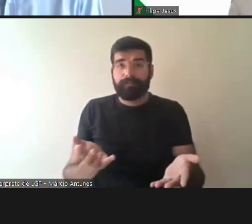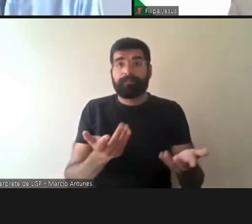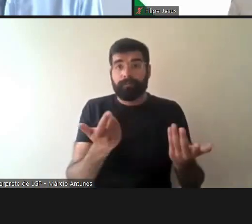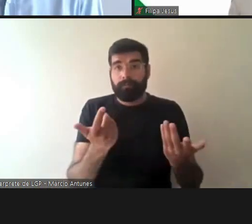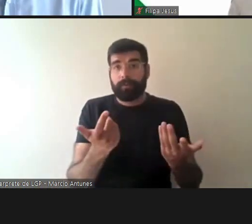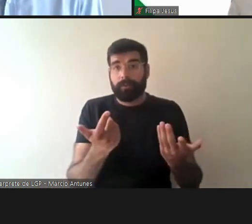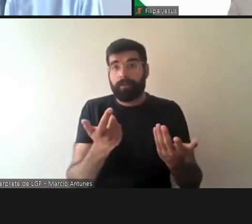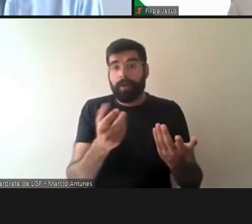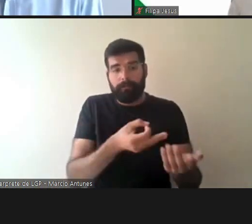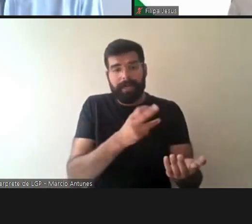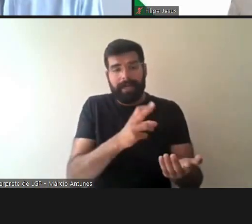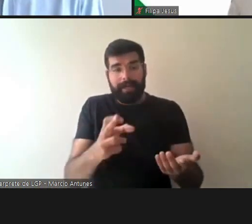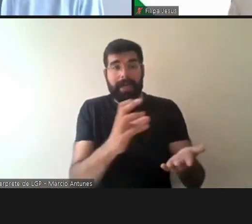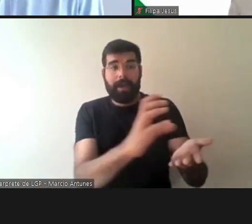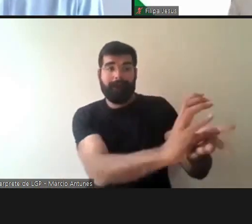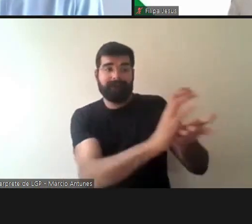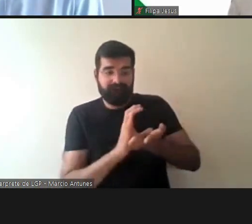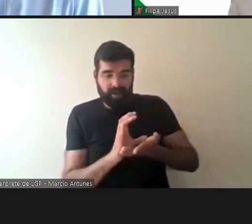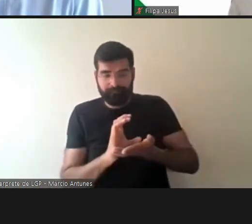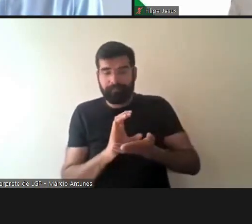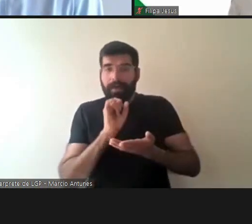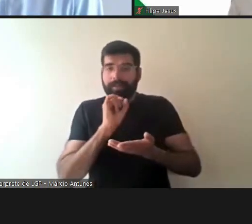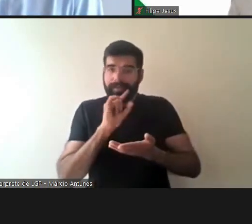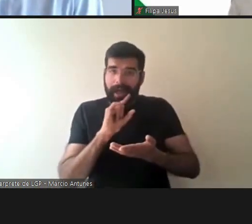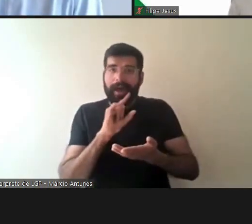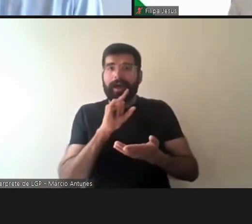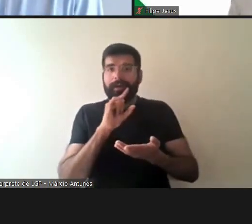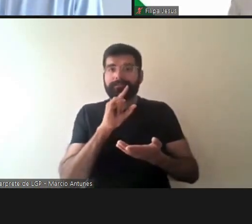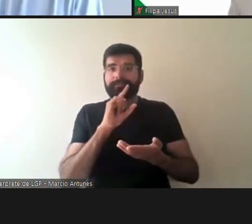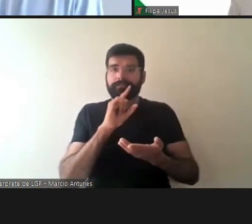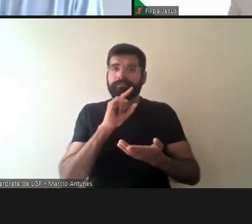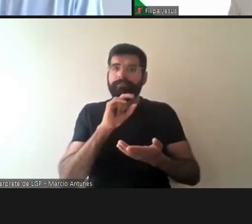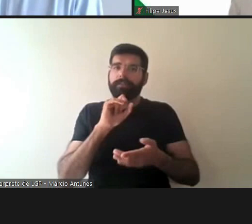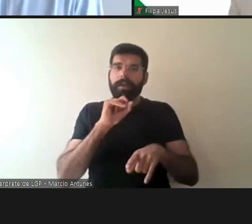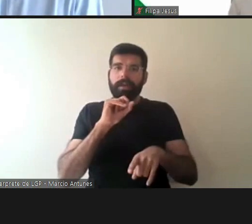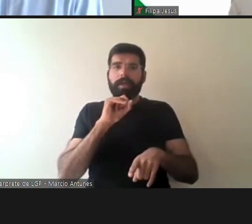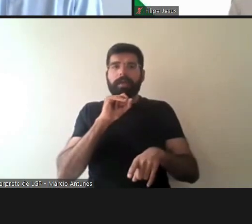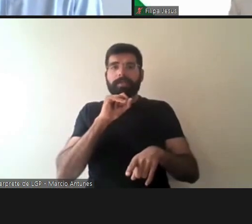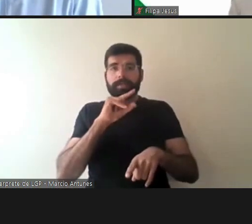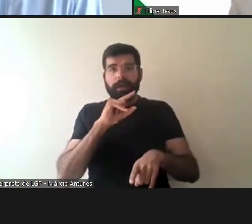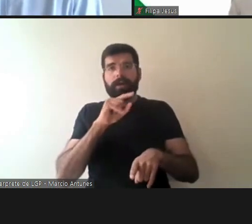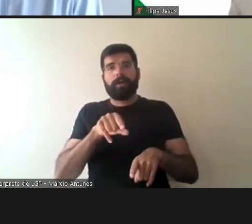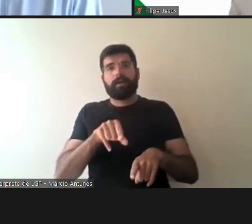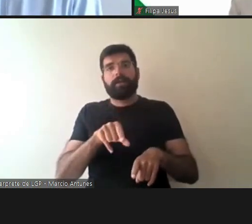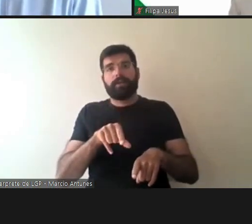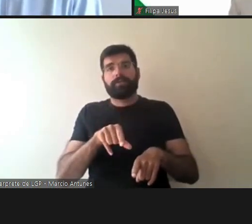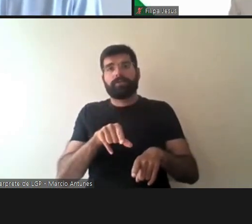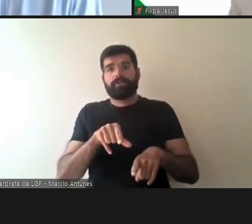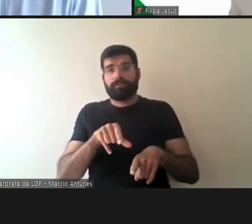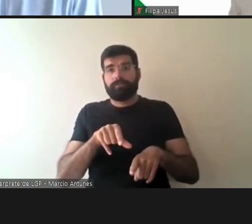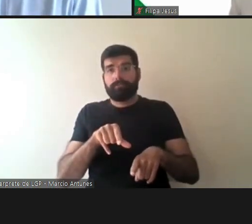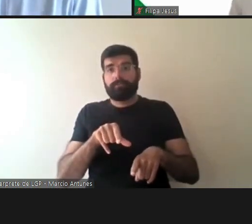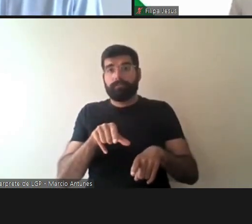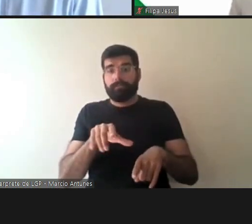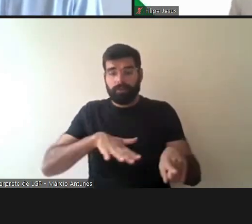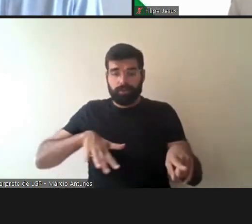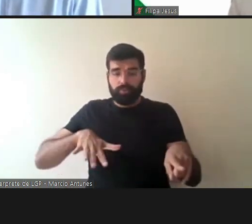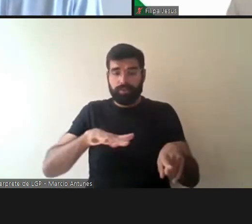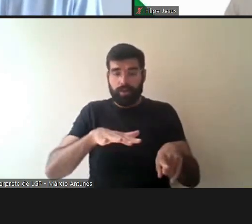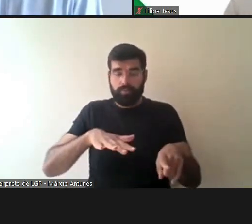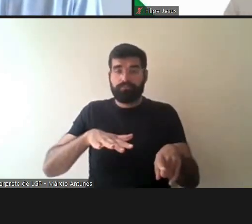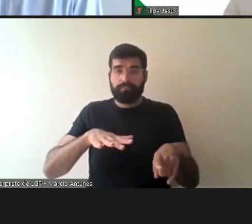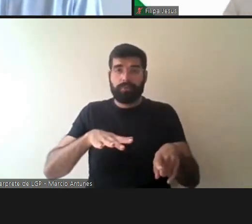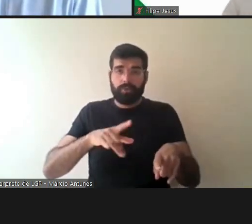do PRR e com estes destinos específicos, como é o nosso caso